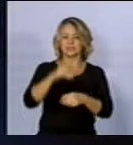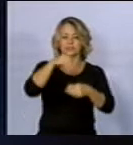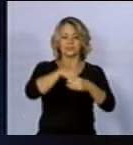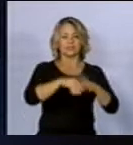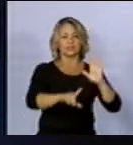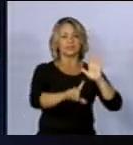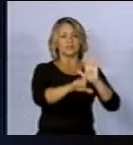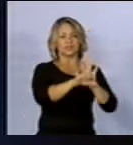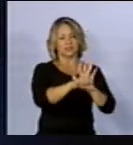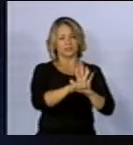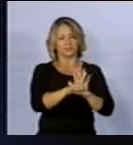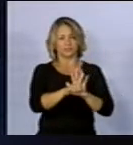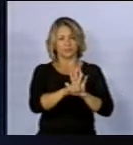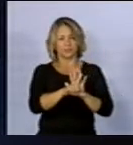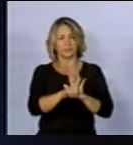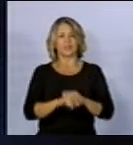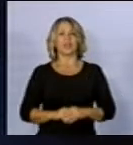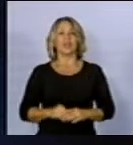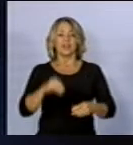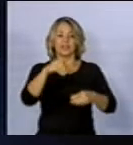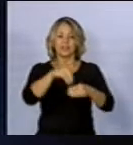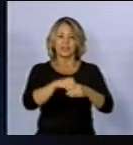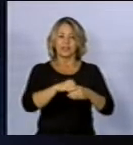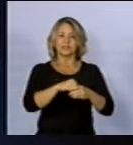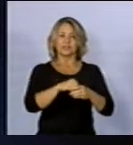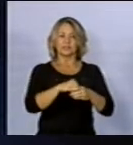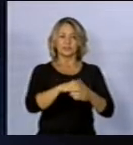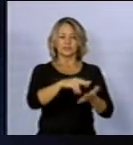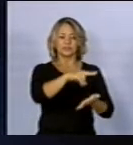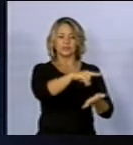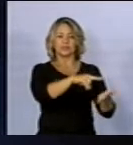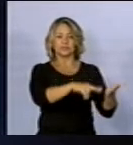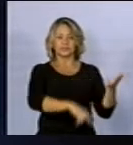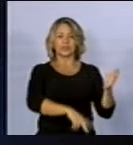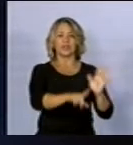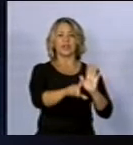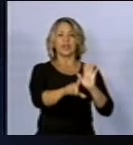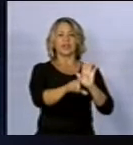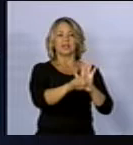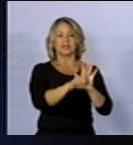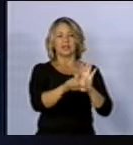lei no leading Case da da